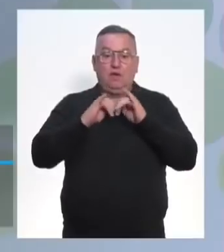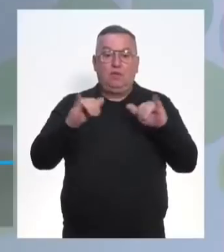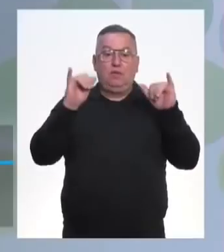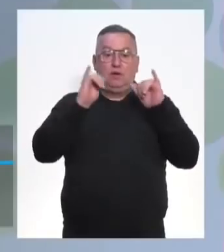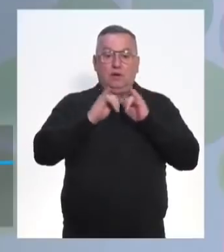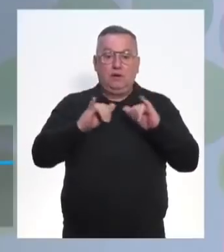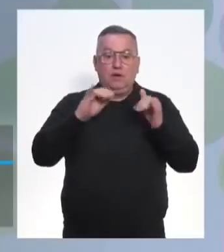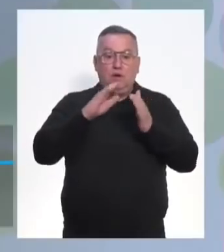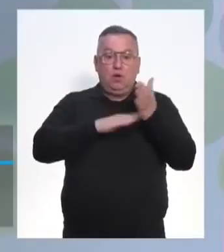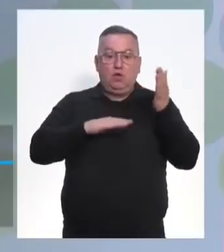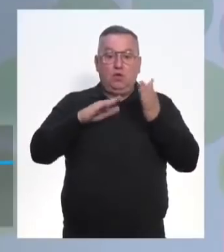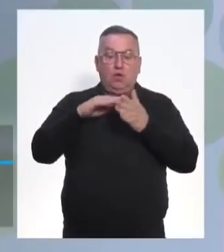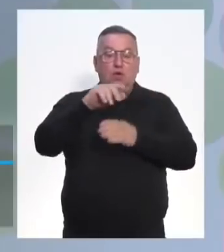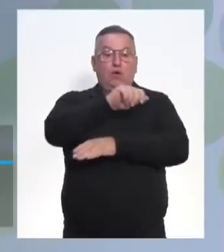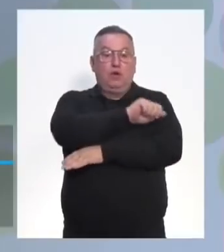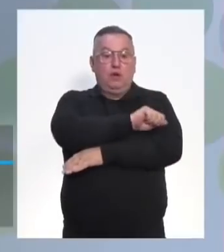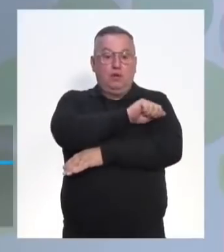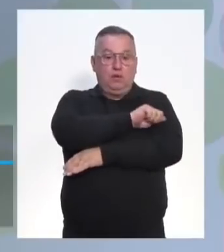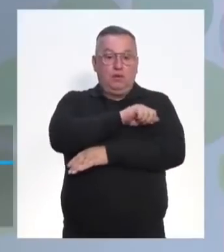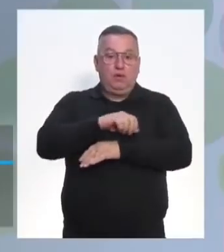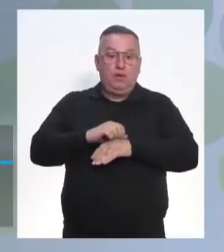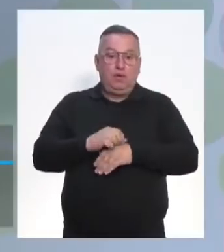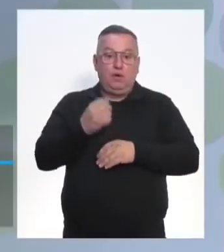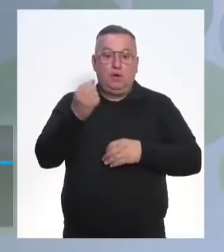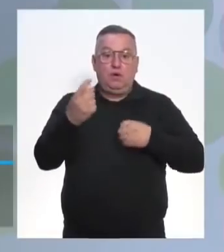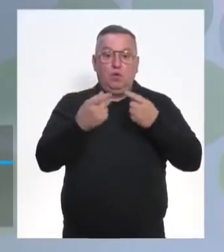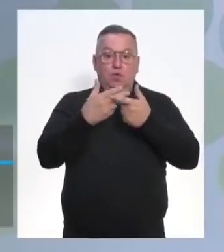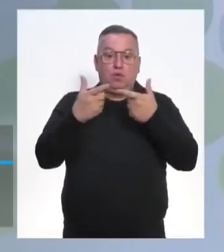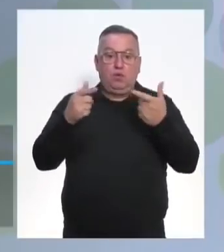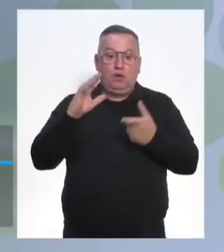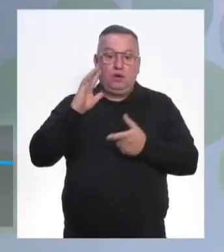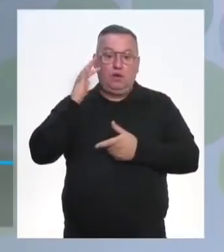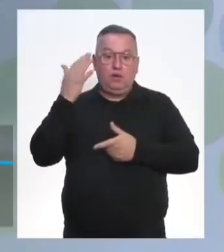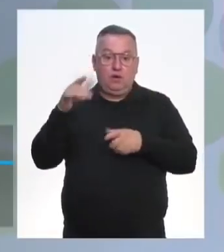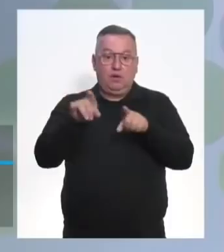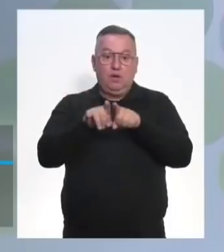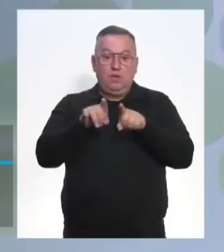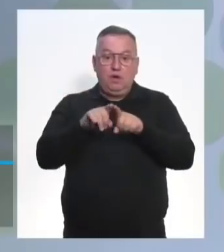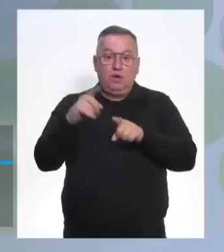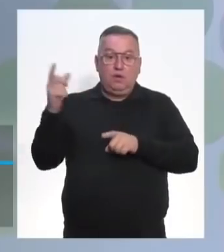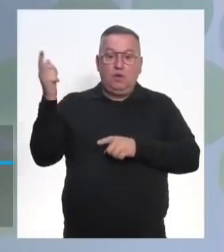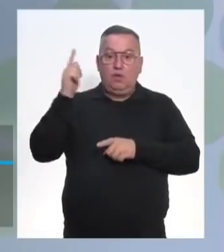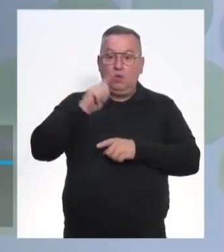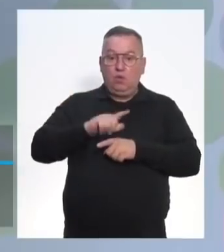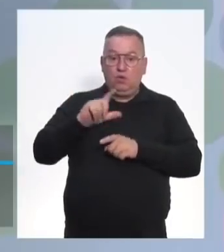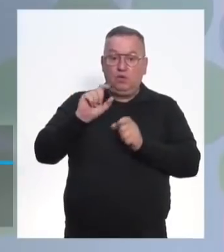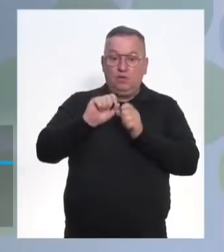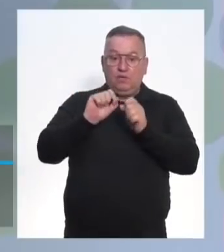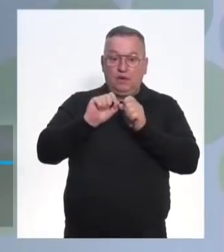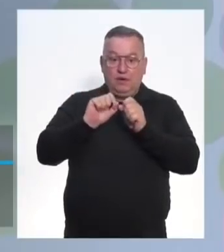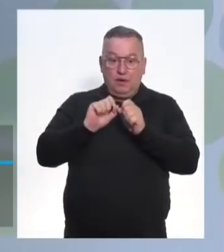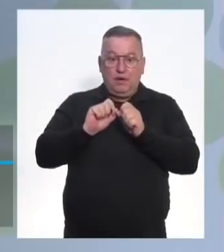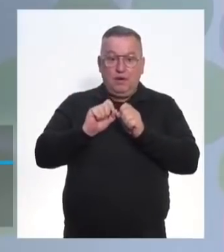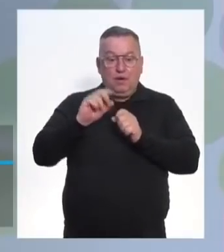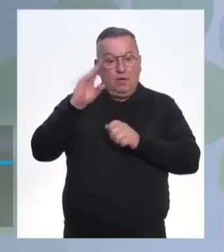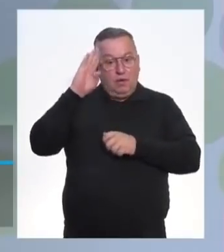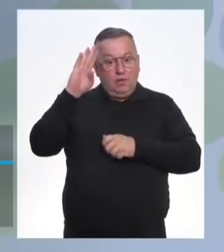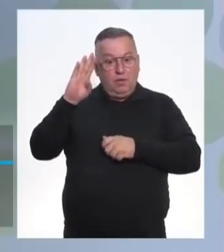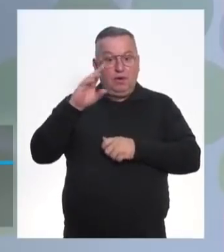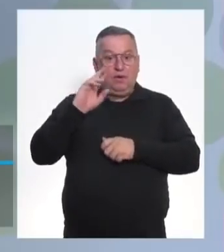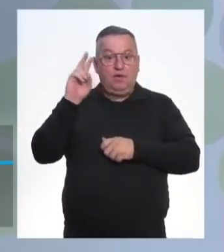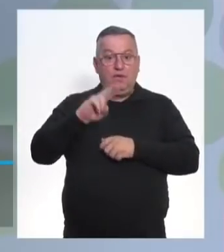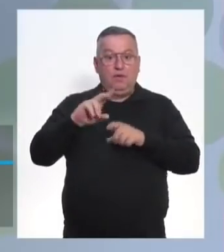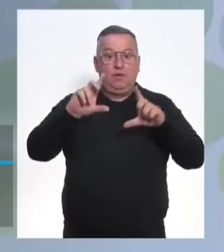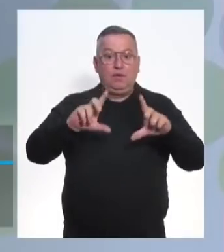no caso de todos os alunos. E algumas coisas que aconteceram que eu não consegui localizar, né, principalmente vendo